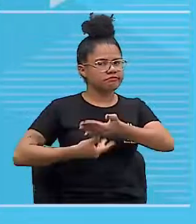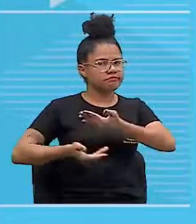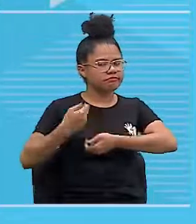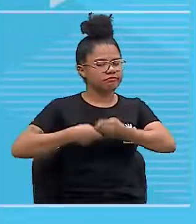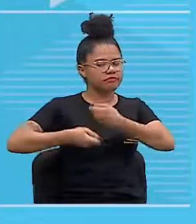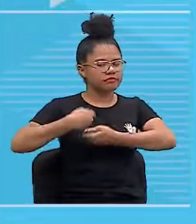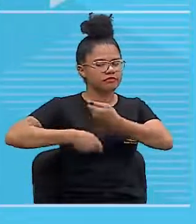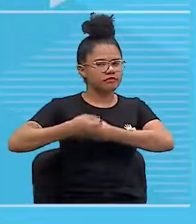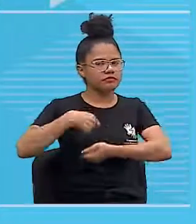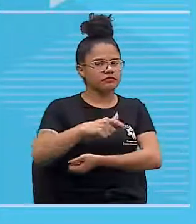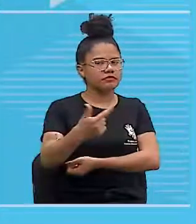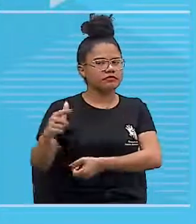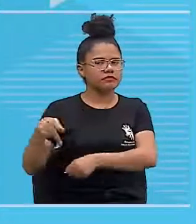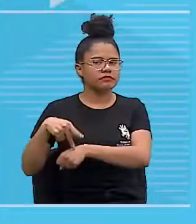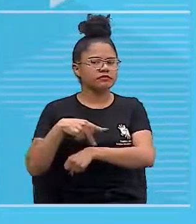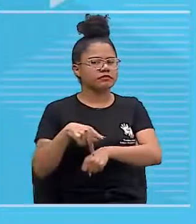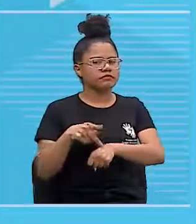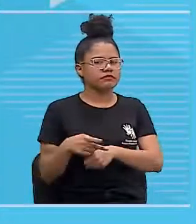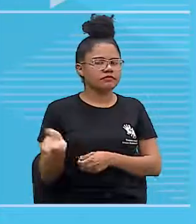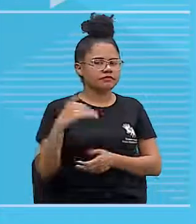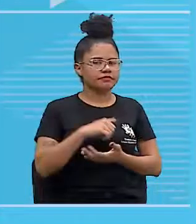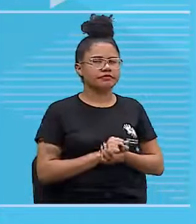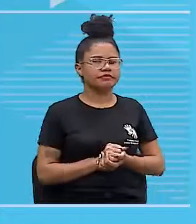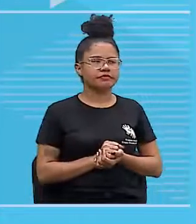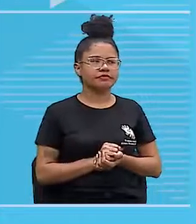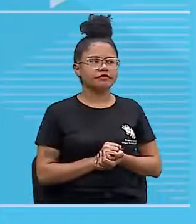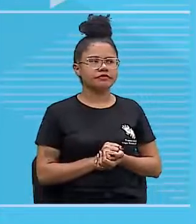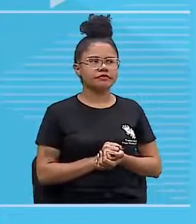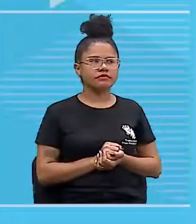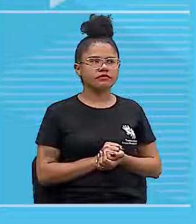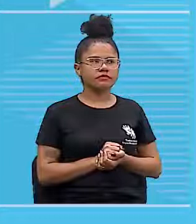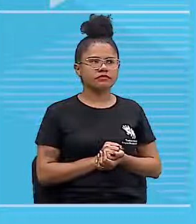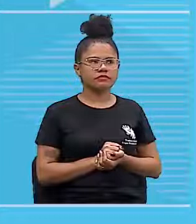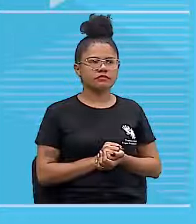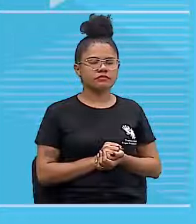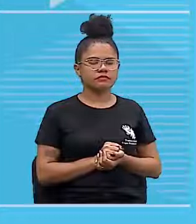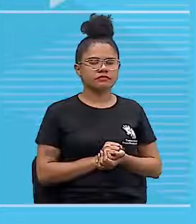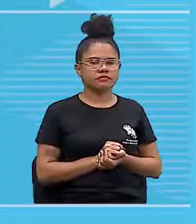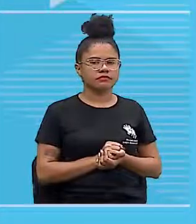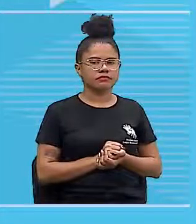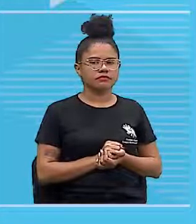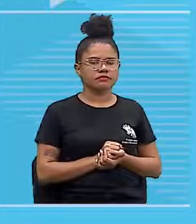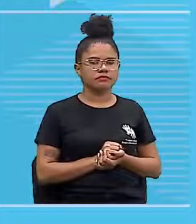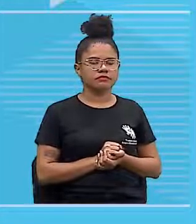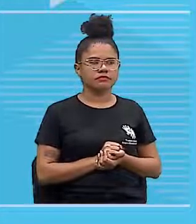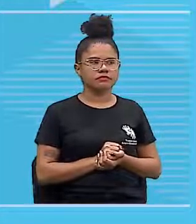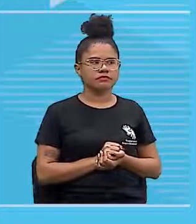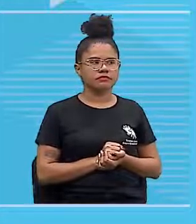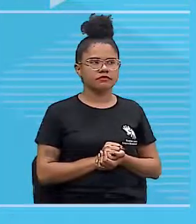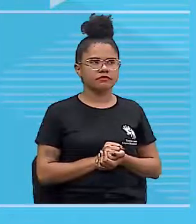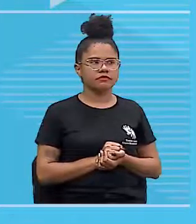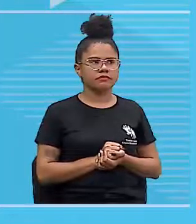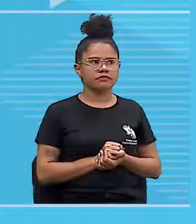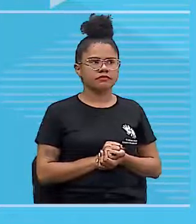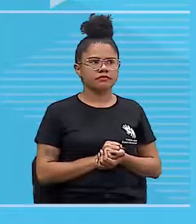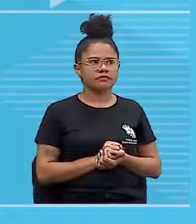países vamos lá o conteúdo das exportações paulistas e